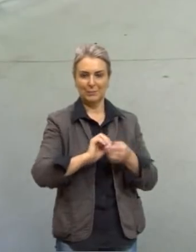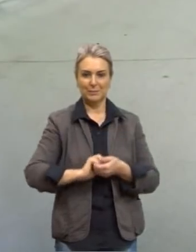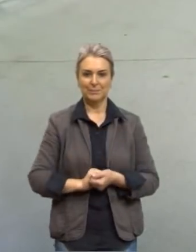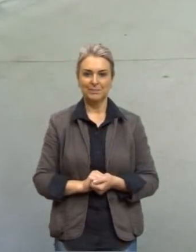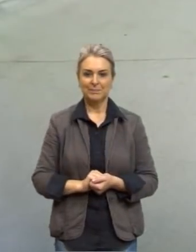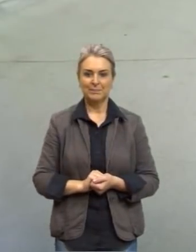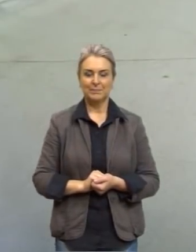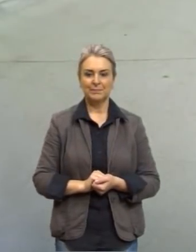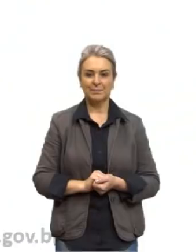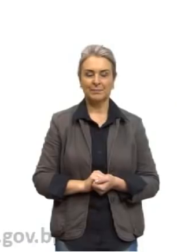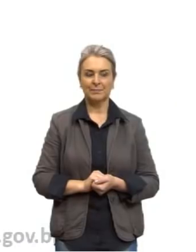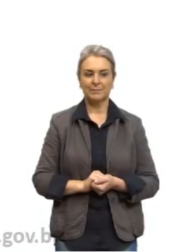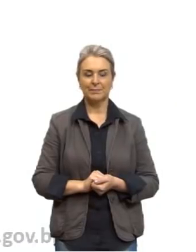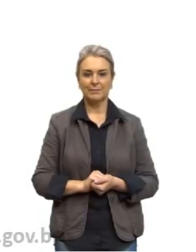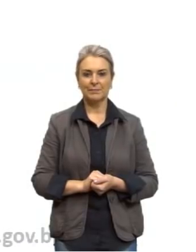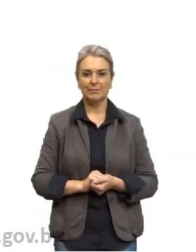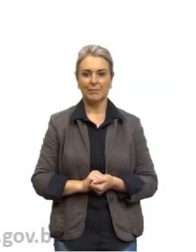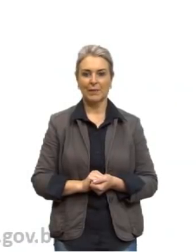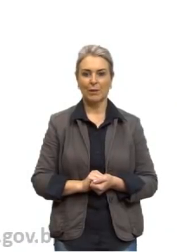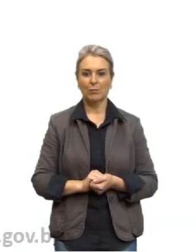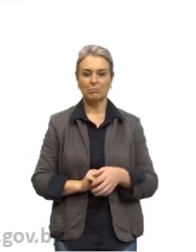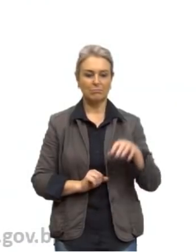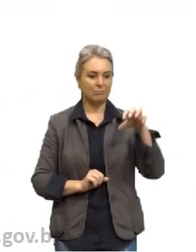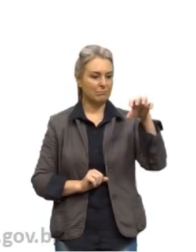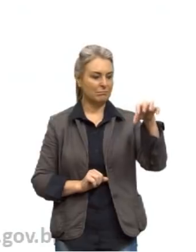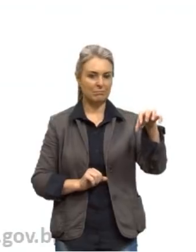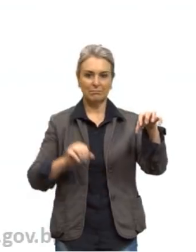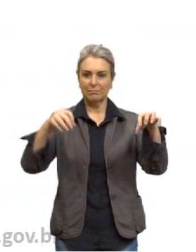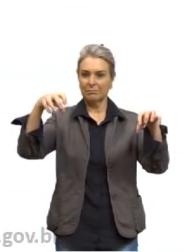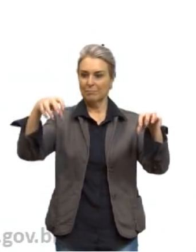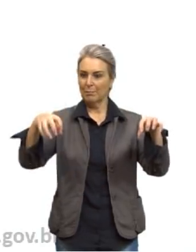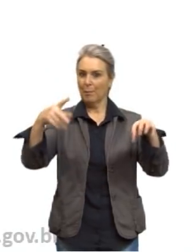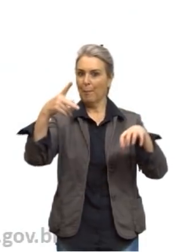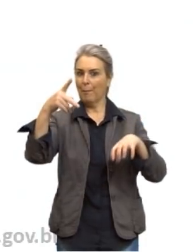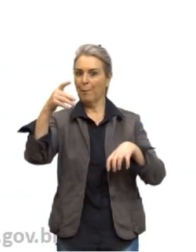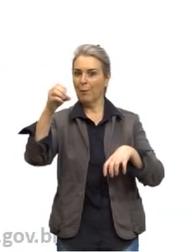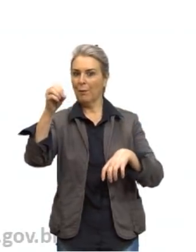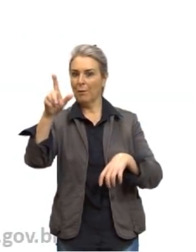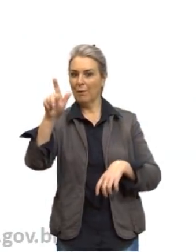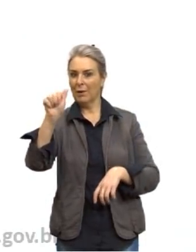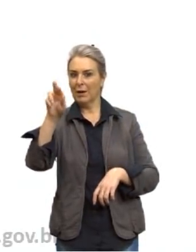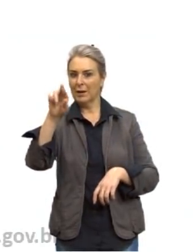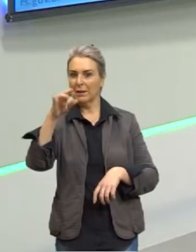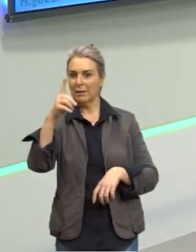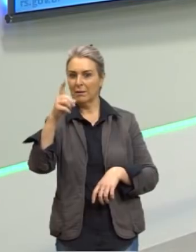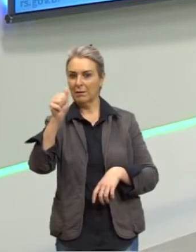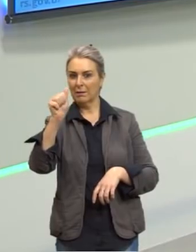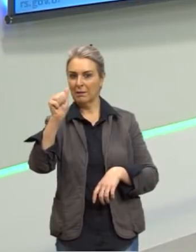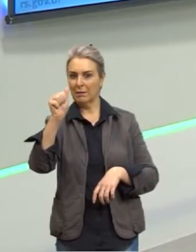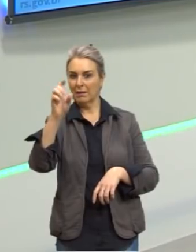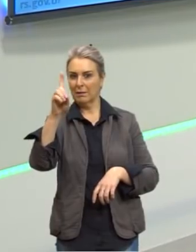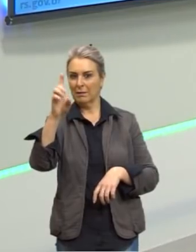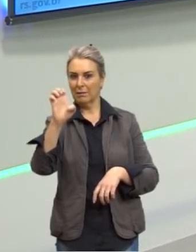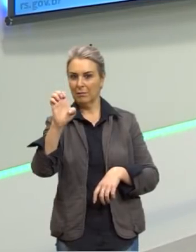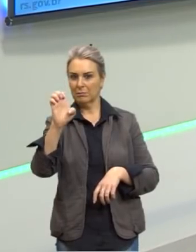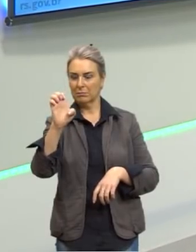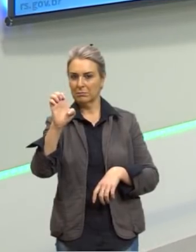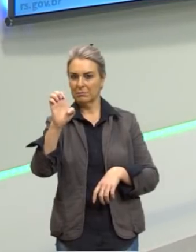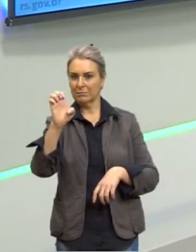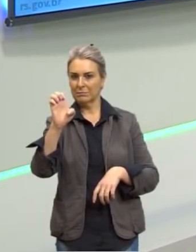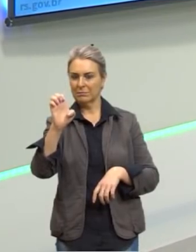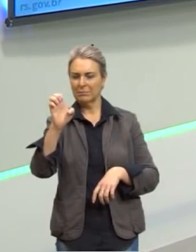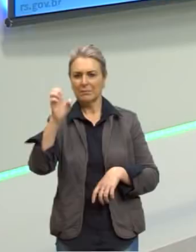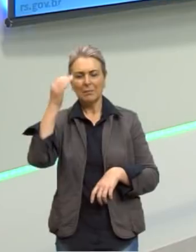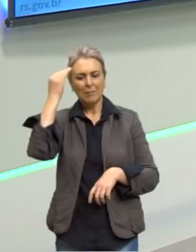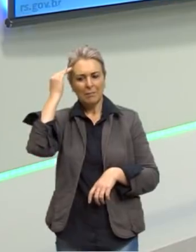passar a polaridade das ligações bom porque que a gente está falando de tudo isso professor para